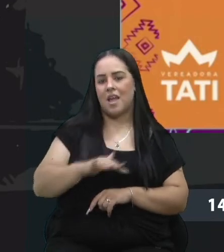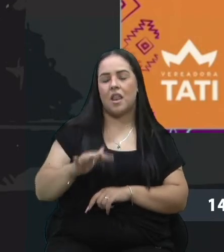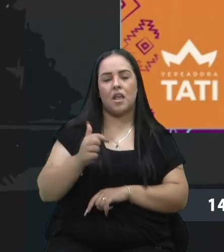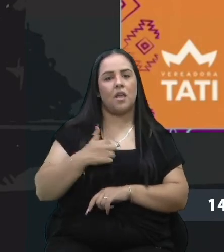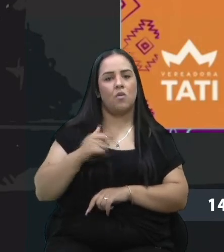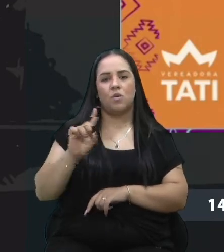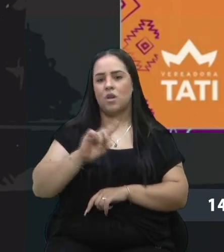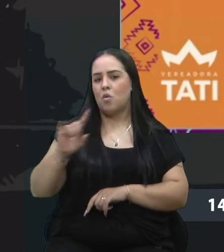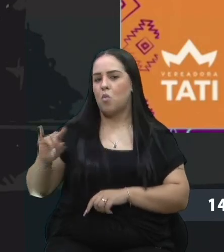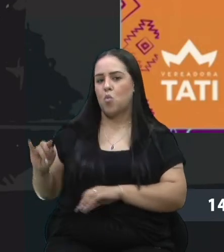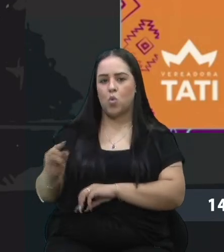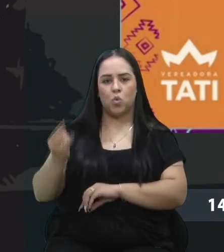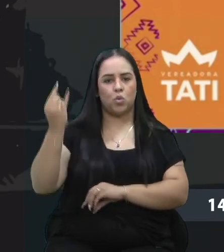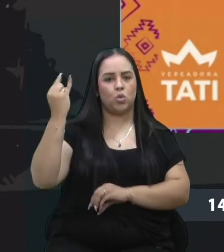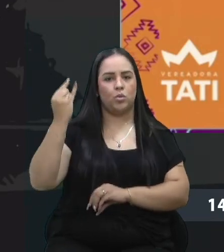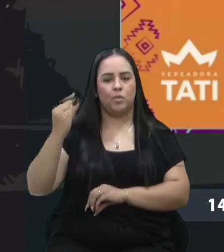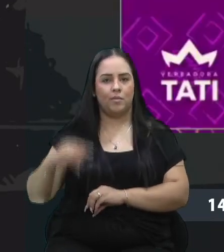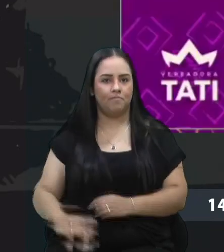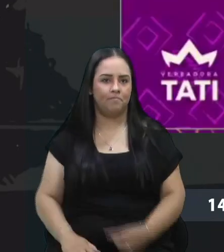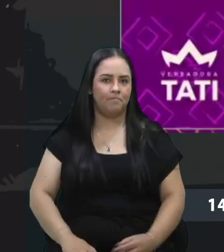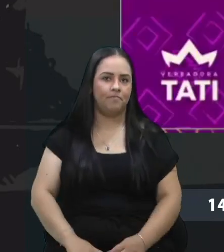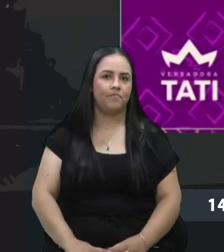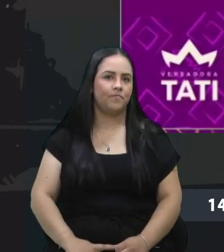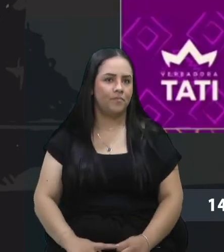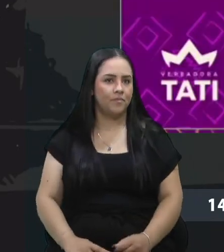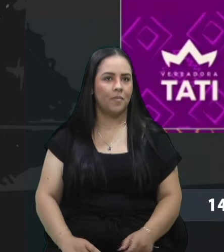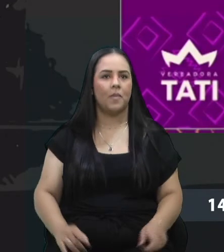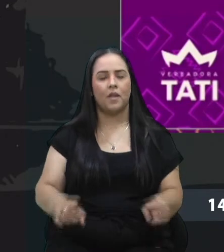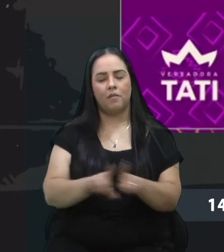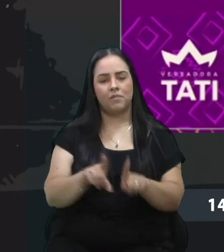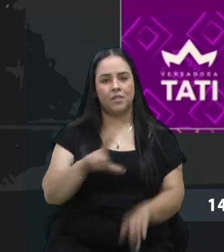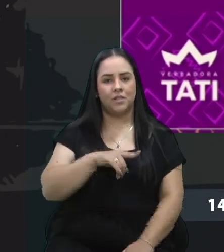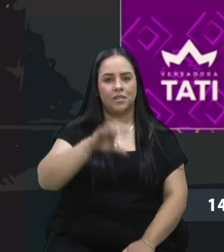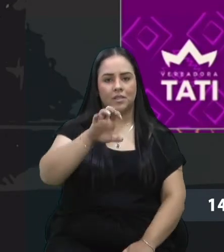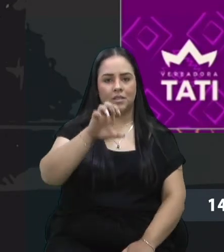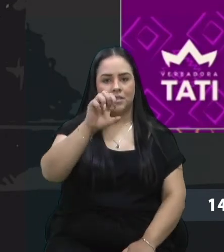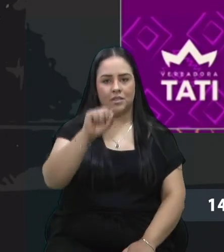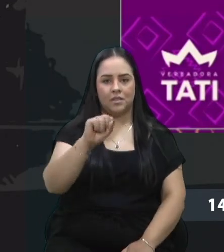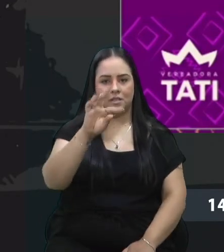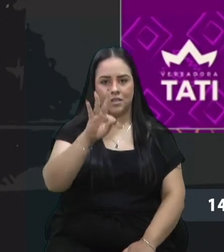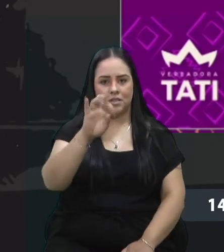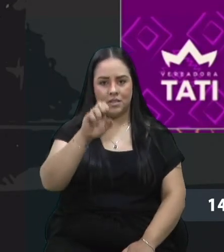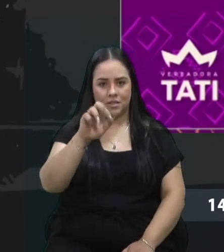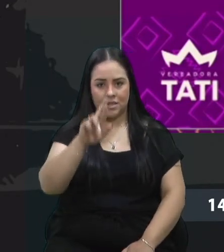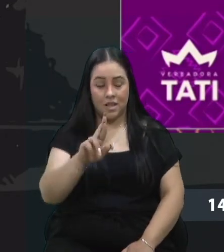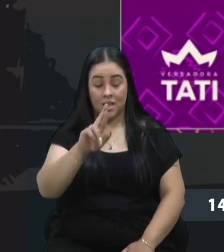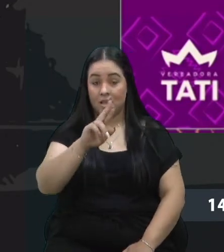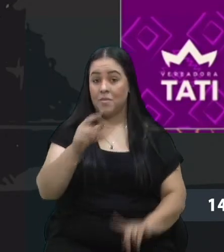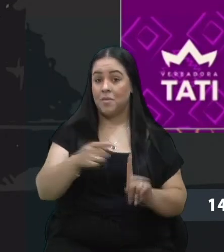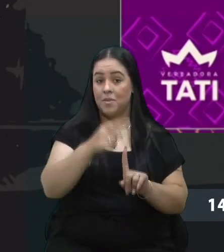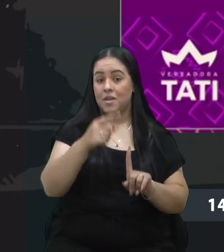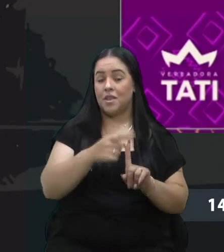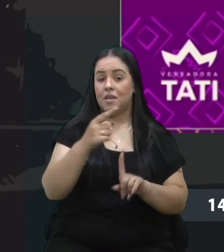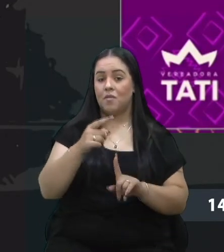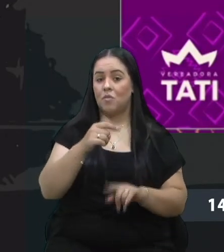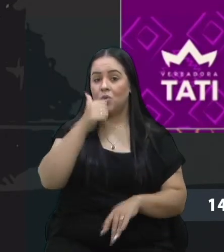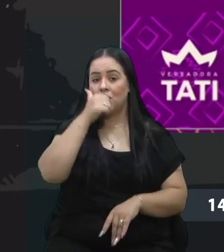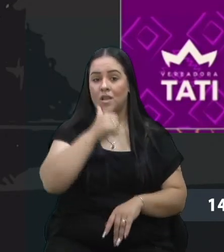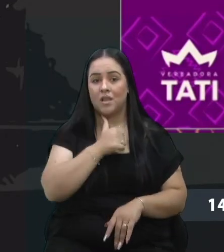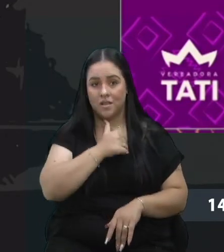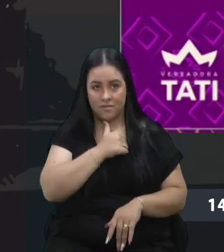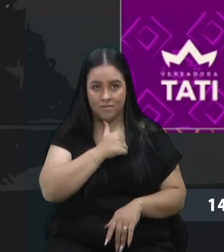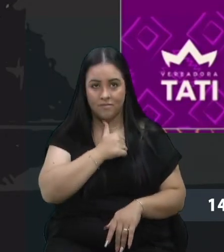a última. Temos também a primeira mulher, e eu acho que isso marca, que foi a Esther